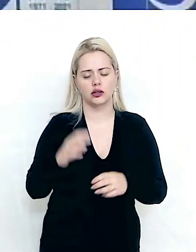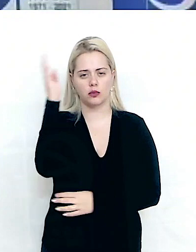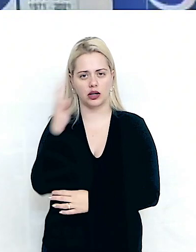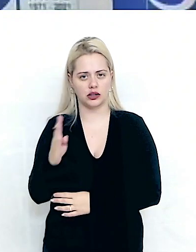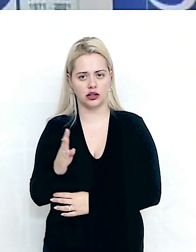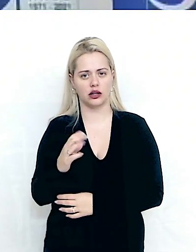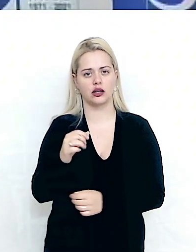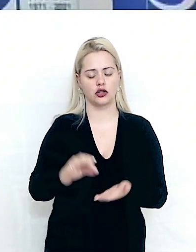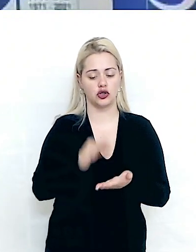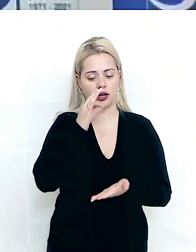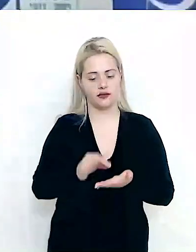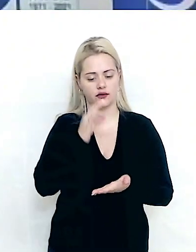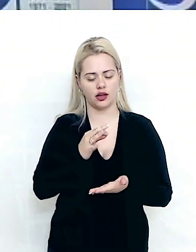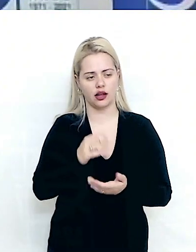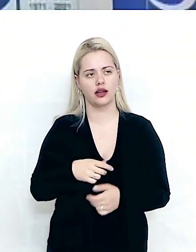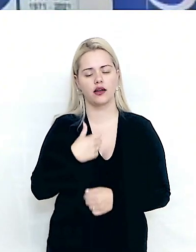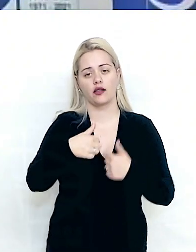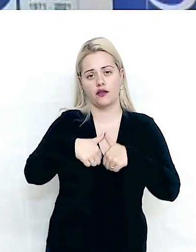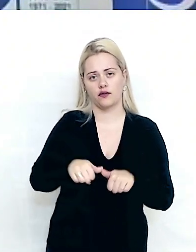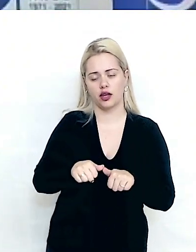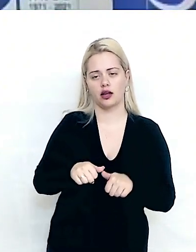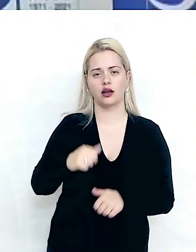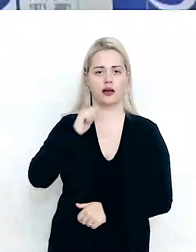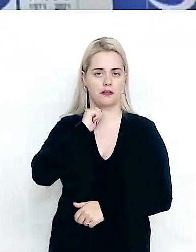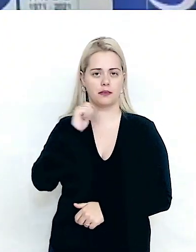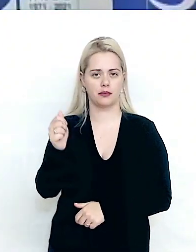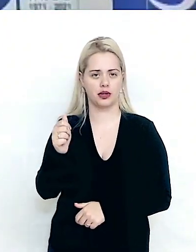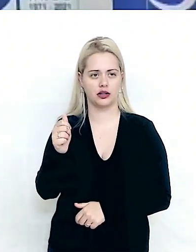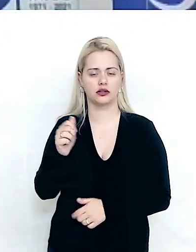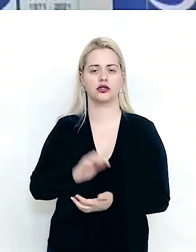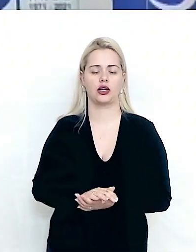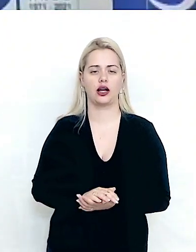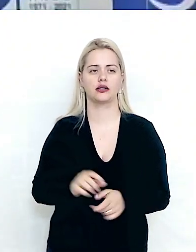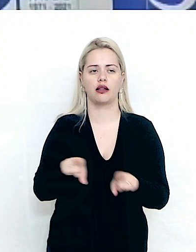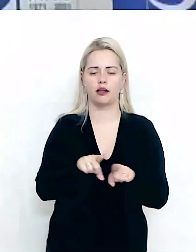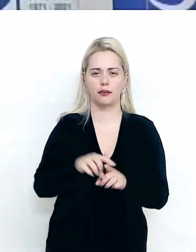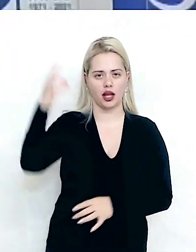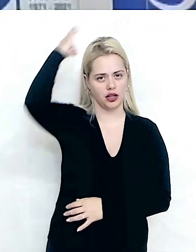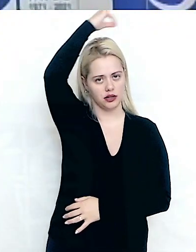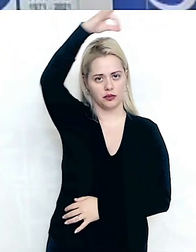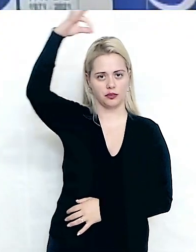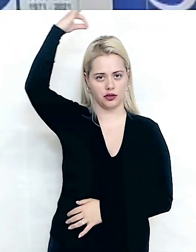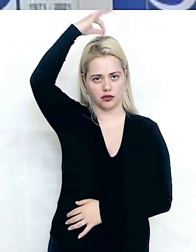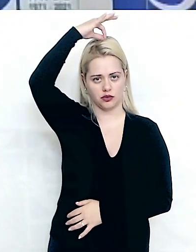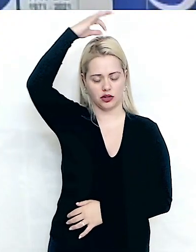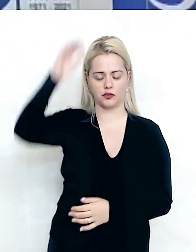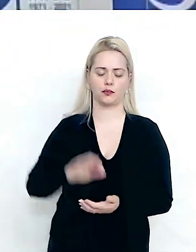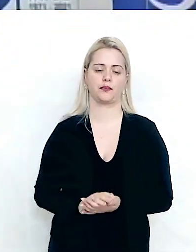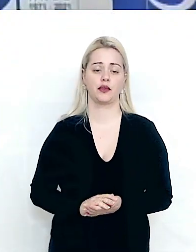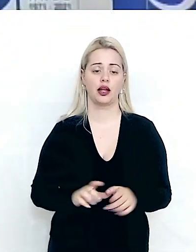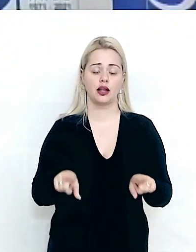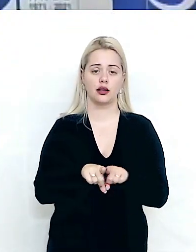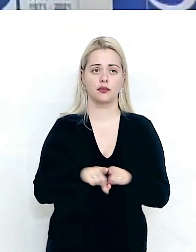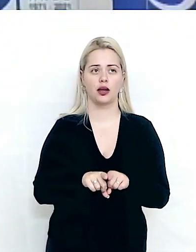de Minas Gerais e no Espírito Santo. Não há desmatamento e estão a milhares de quilômetros da Amazônia. Suco